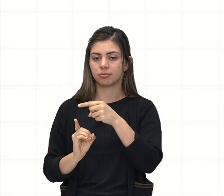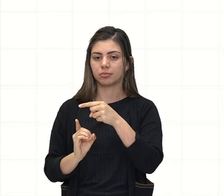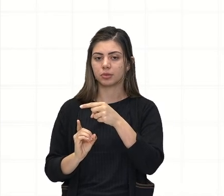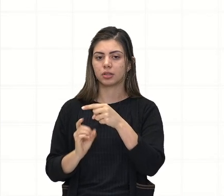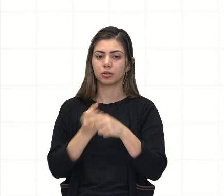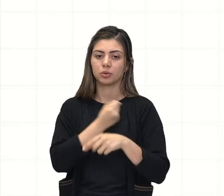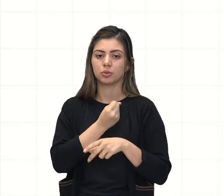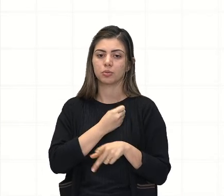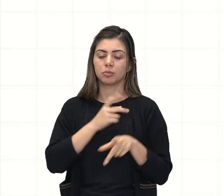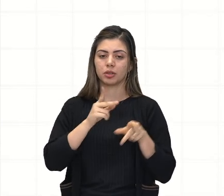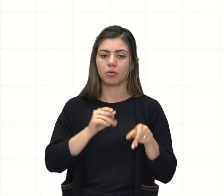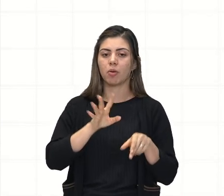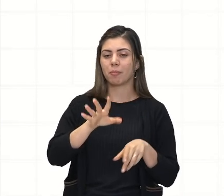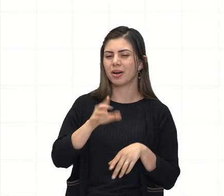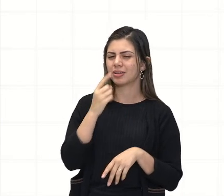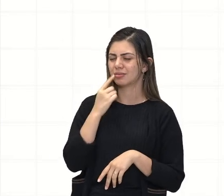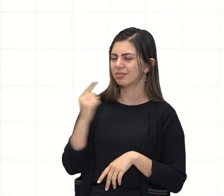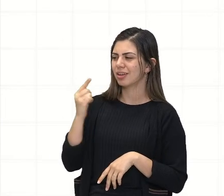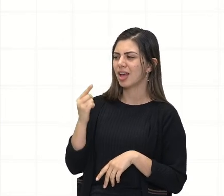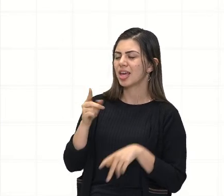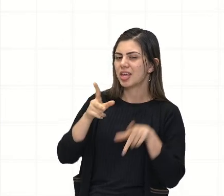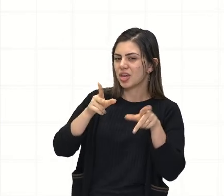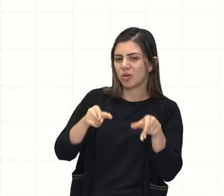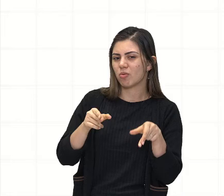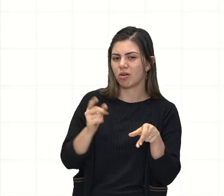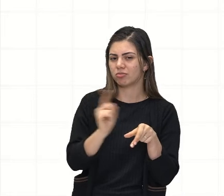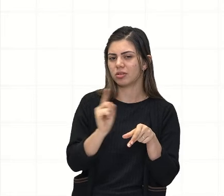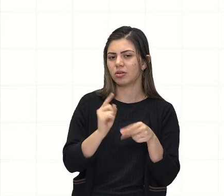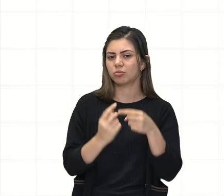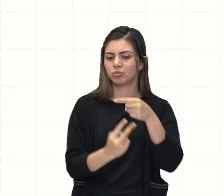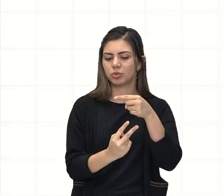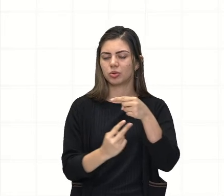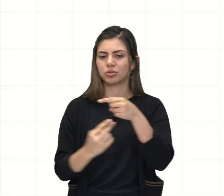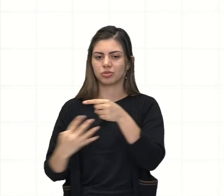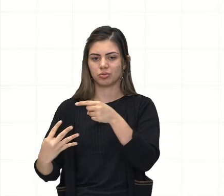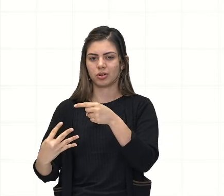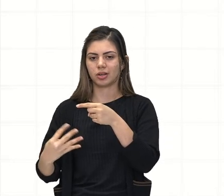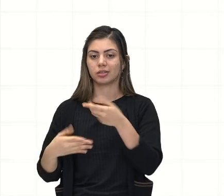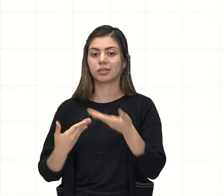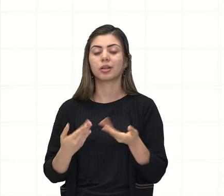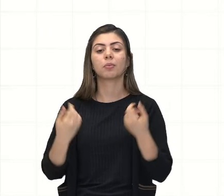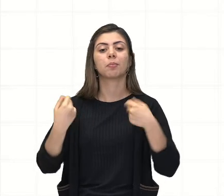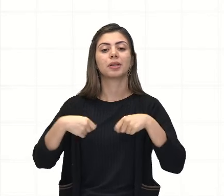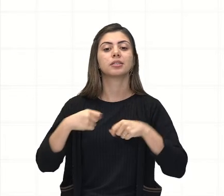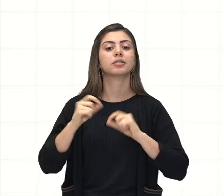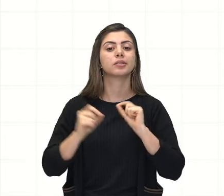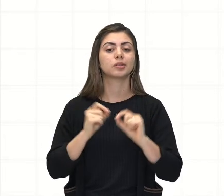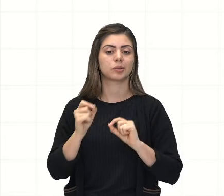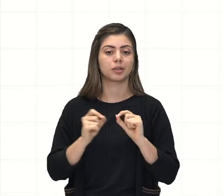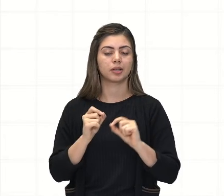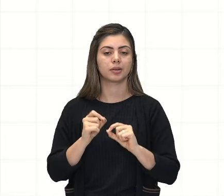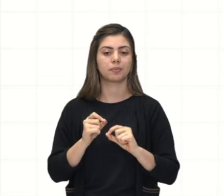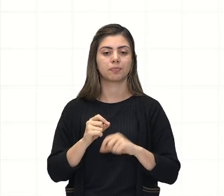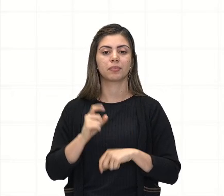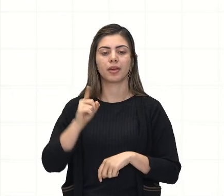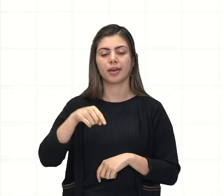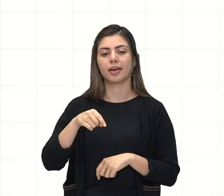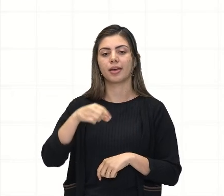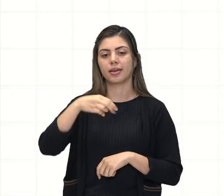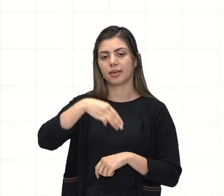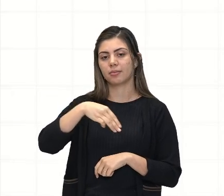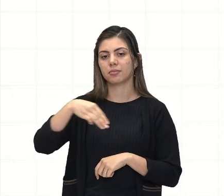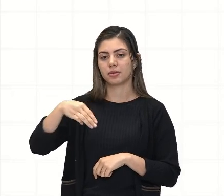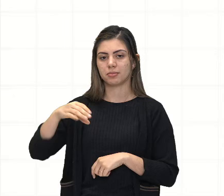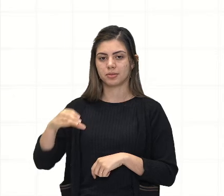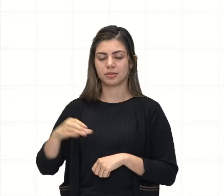igual. Aqui não está igual, né? Um é 2 e o outro é 4. Então, nós precisamos do MMC,